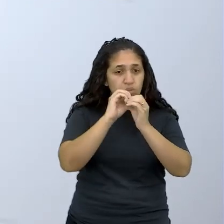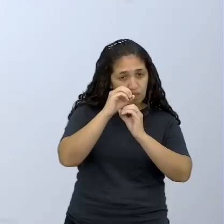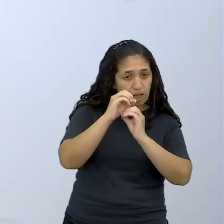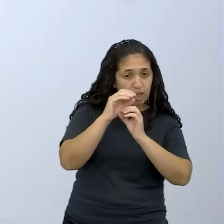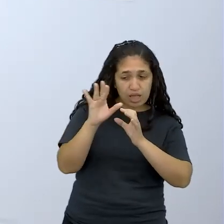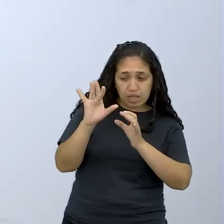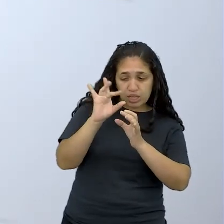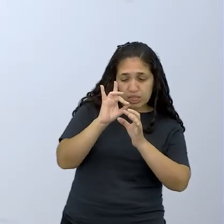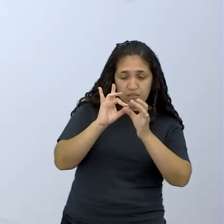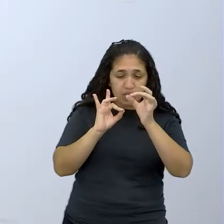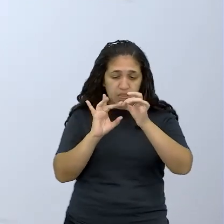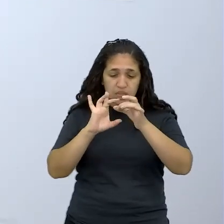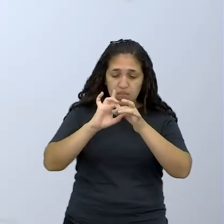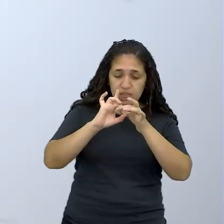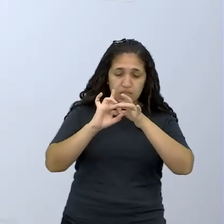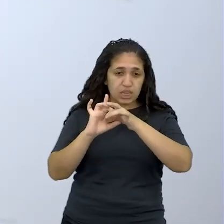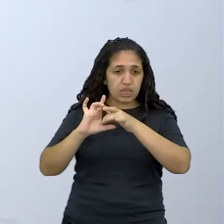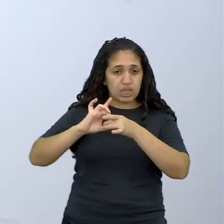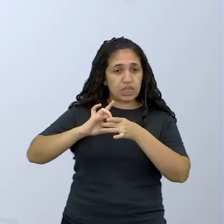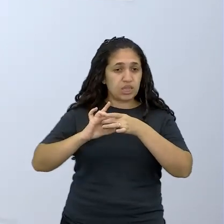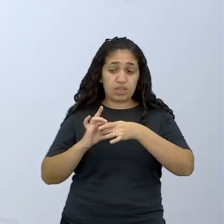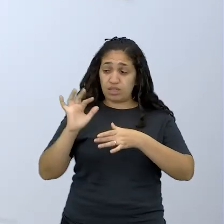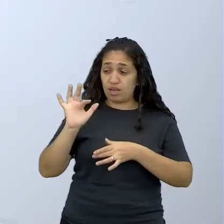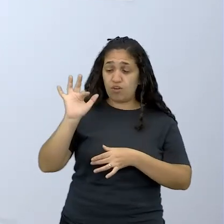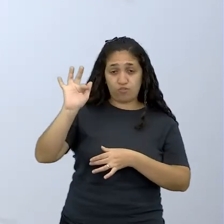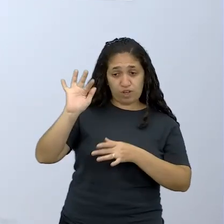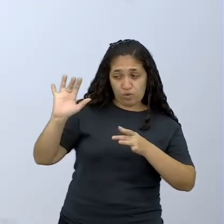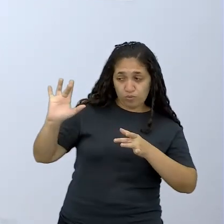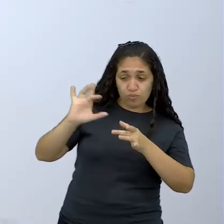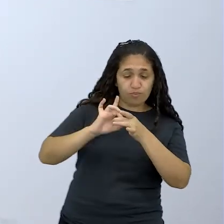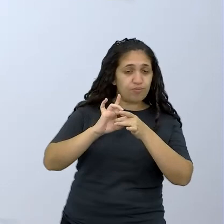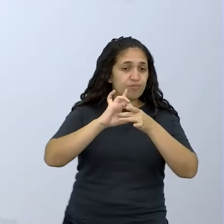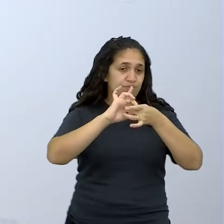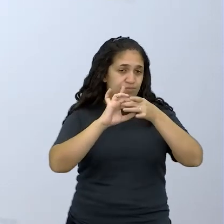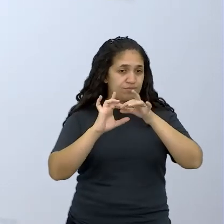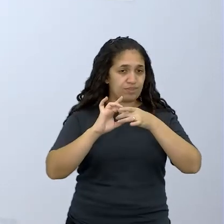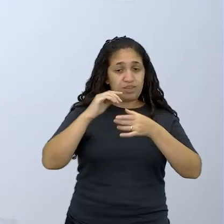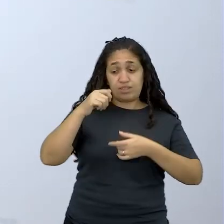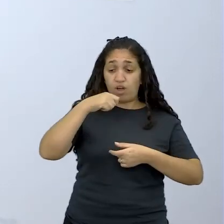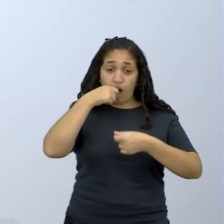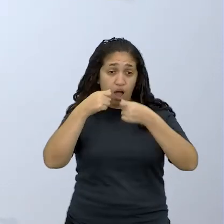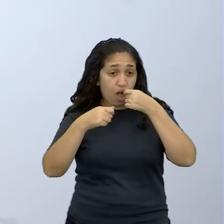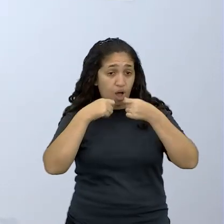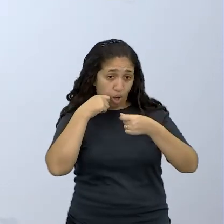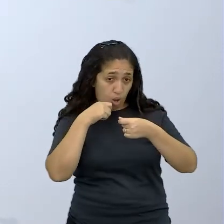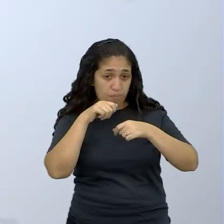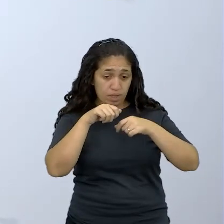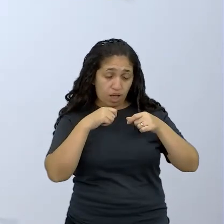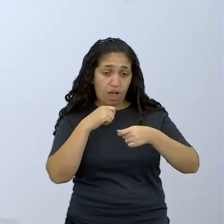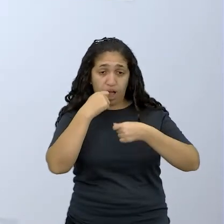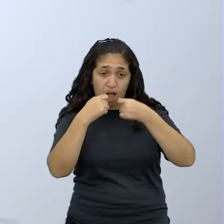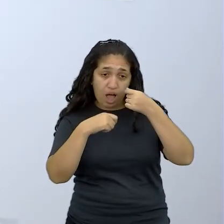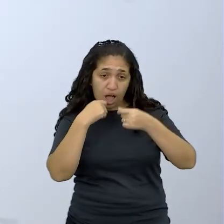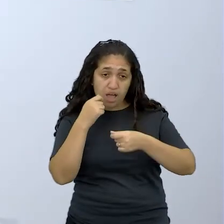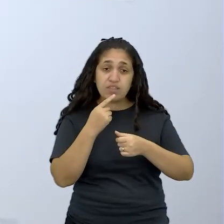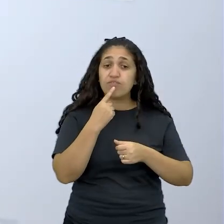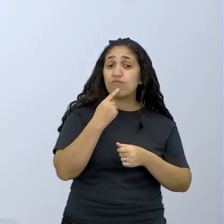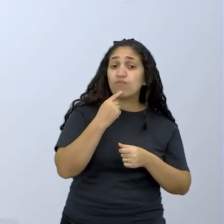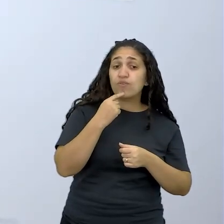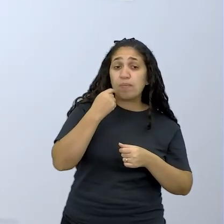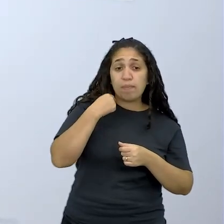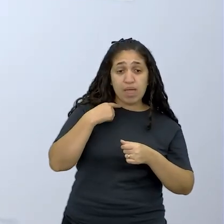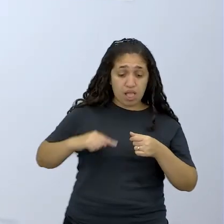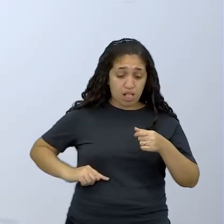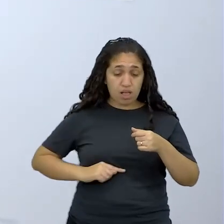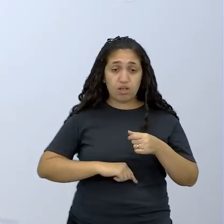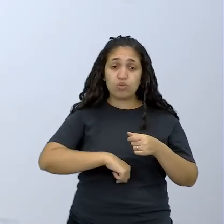grudam, né, se ligam ao ferro, e quando a gente come essa carne vermelha, o nosso